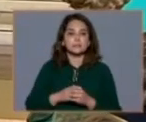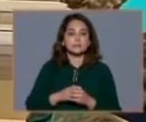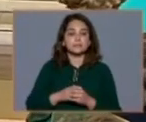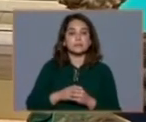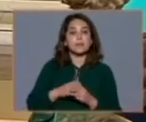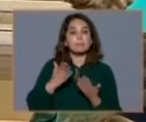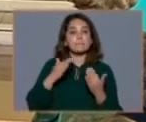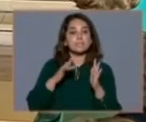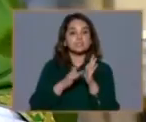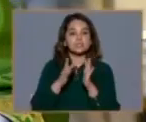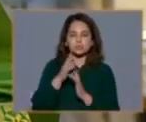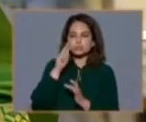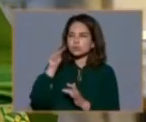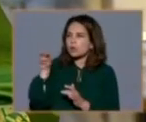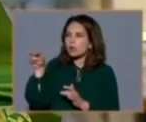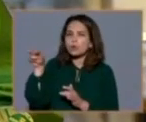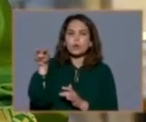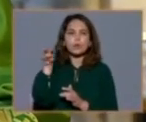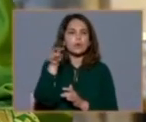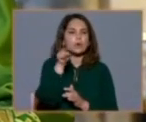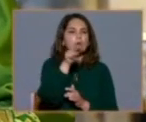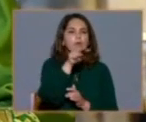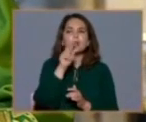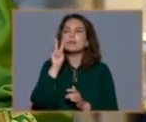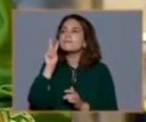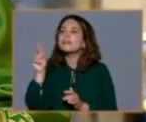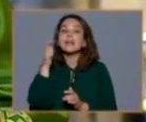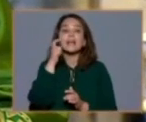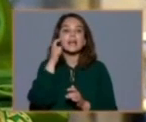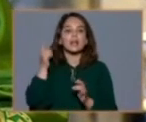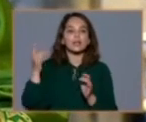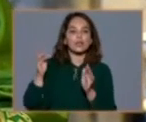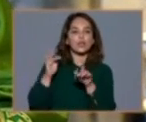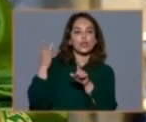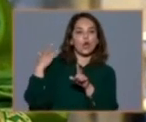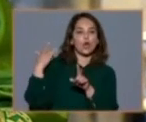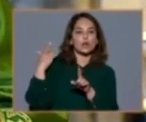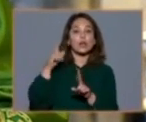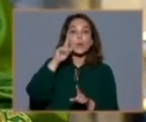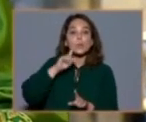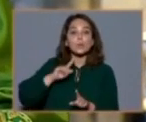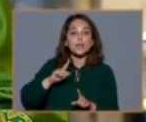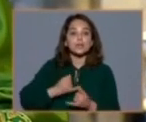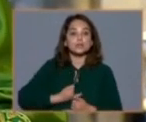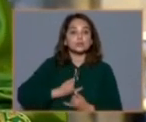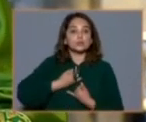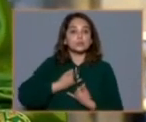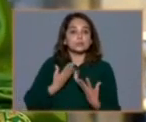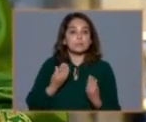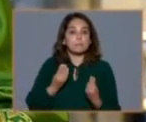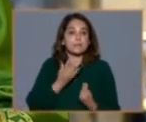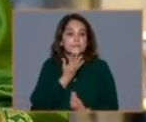Mas Jesus olhou em volta para ver quem o tinha tocado. A mulher, assustada e a